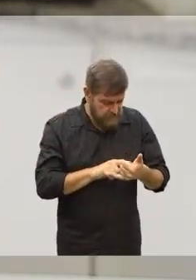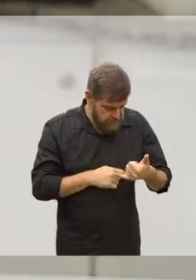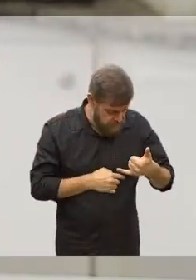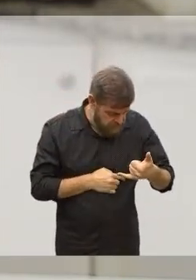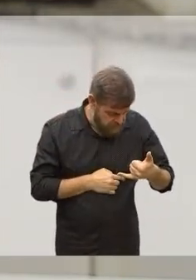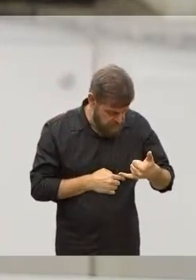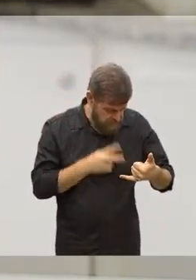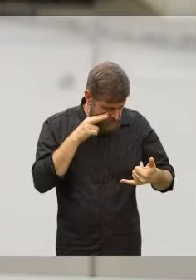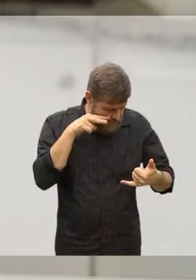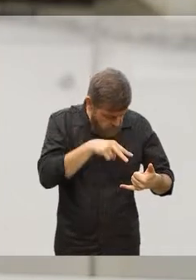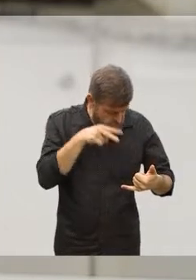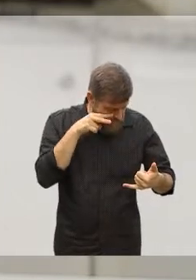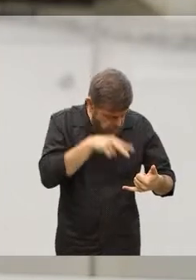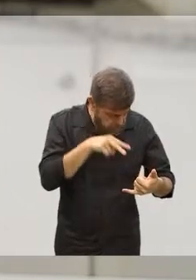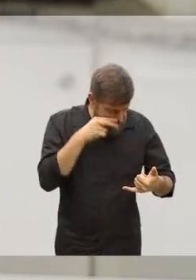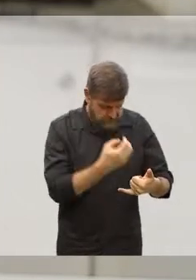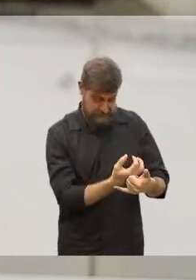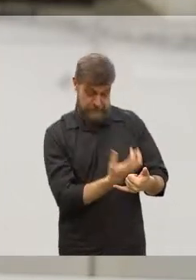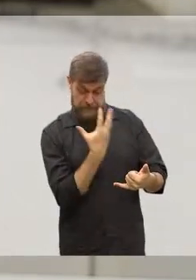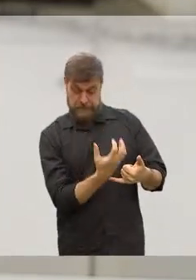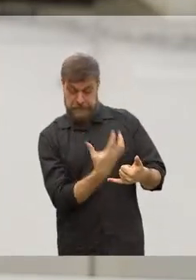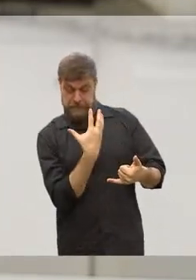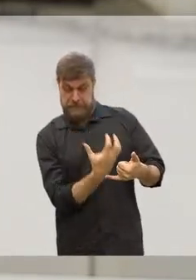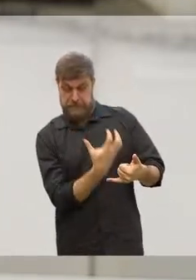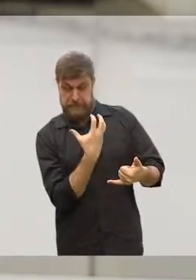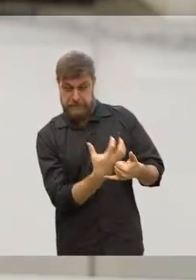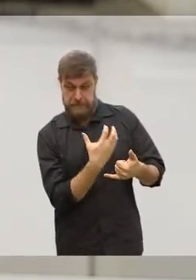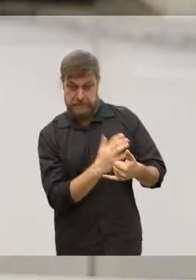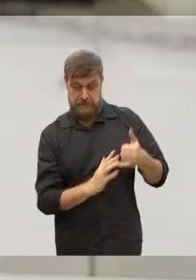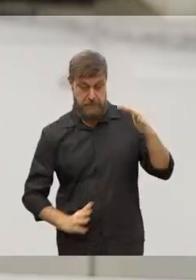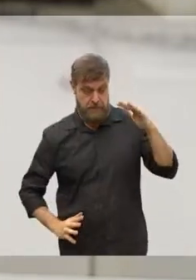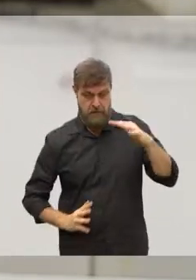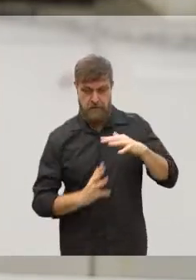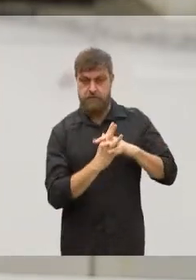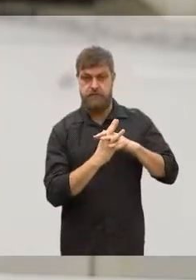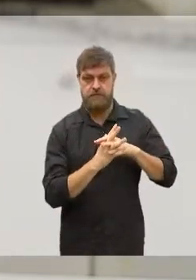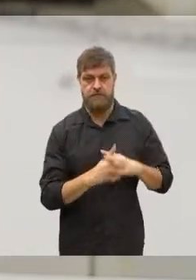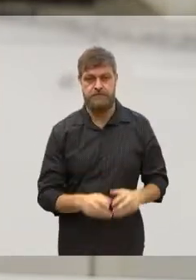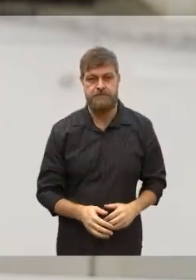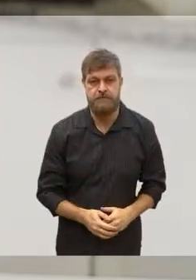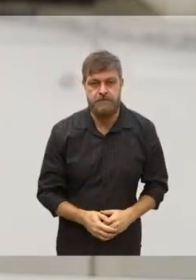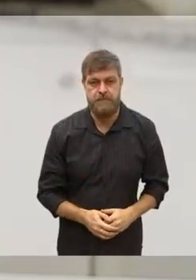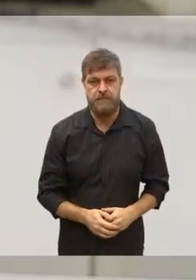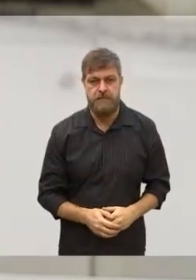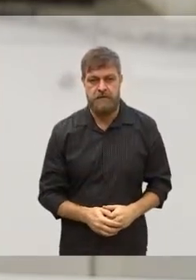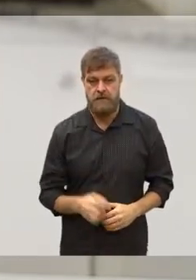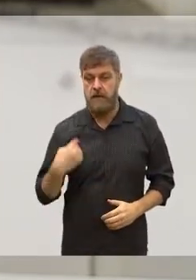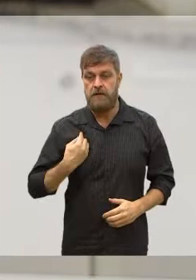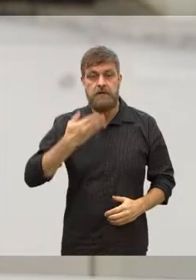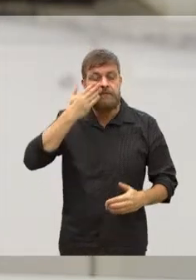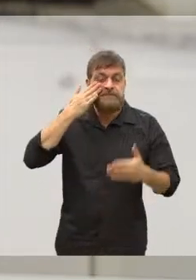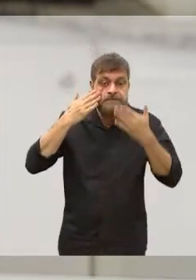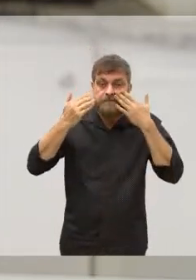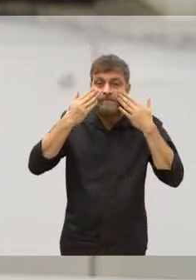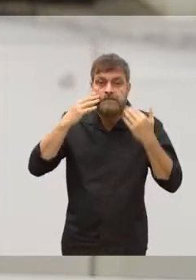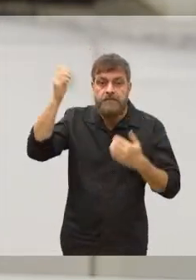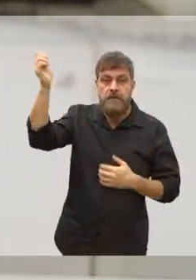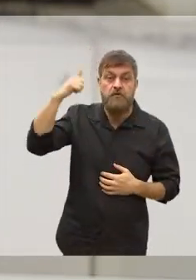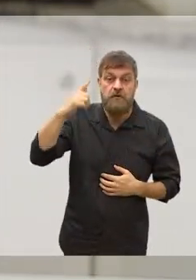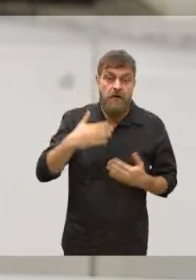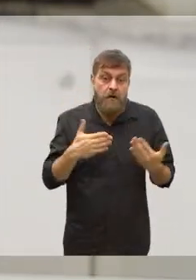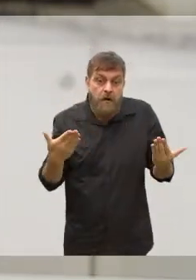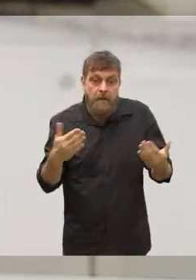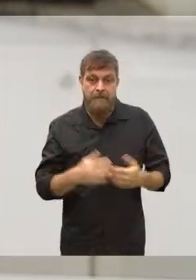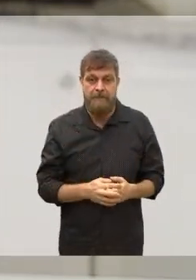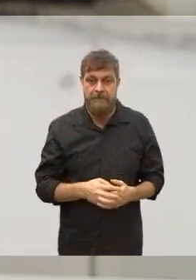celular. É muito excesso mesmo, né? E a gente usa filtro solar, só que o filtro solar